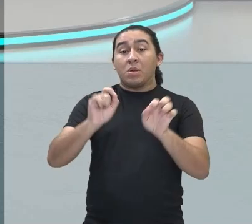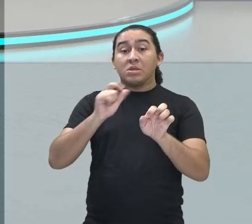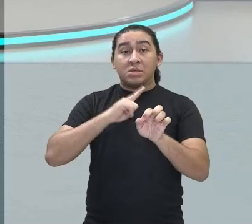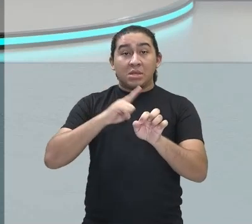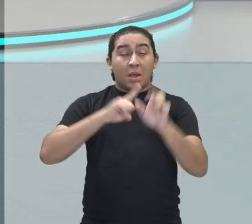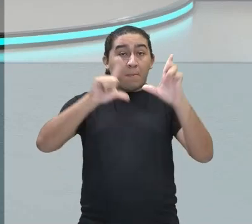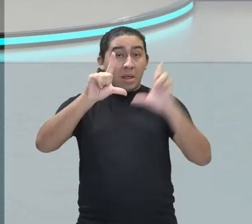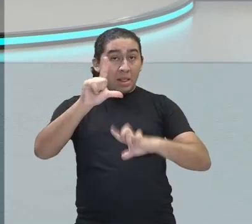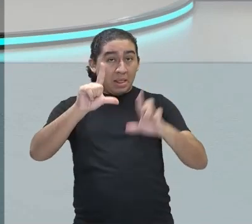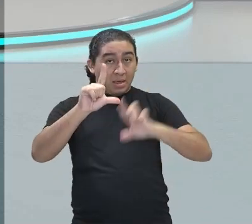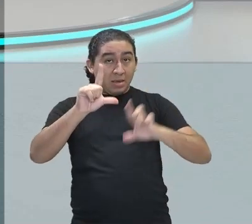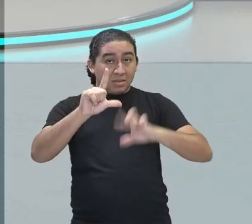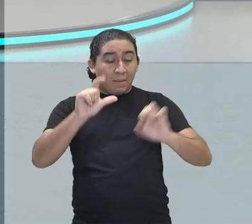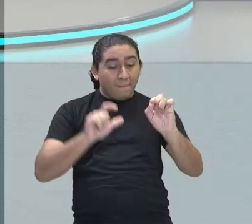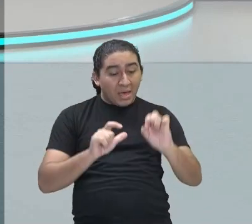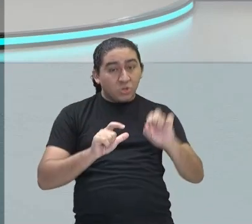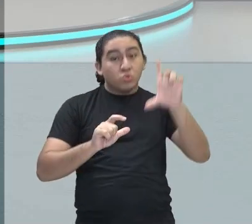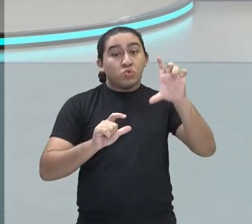Maiúscula